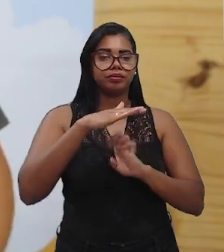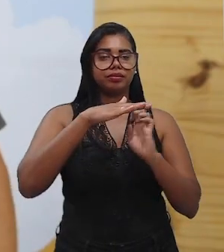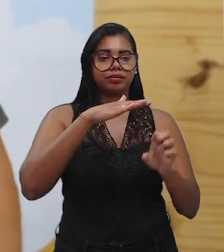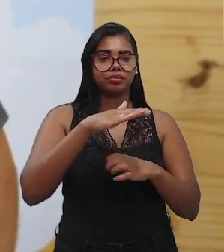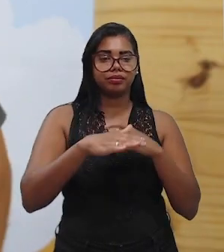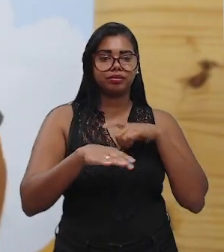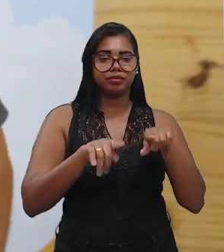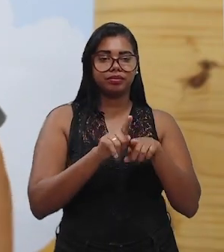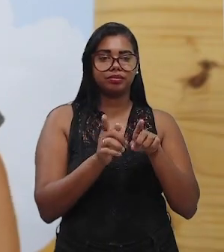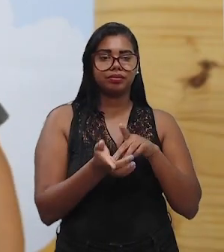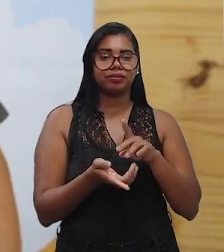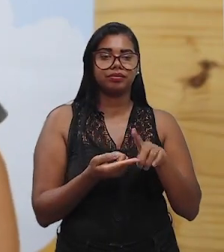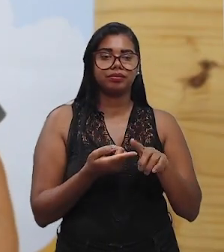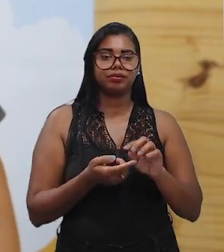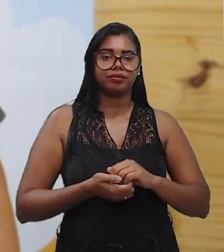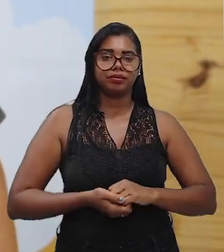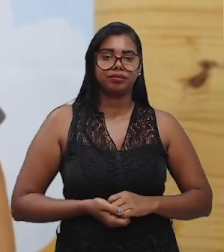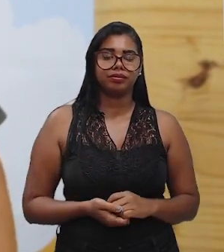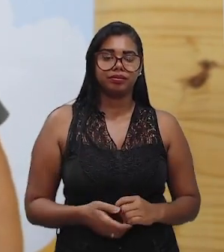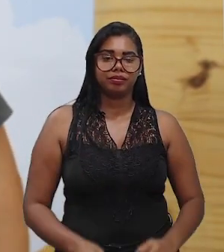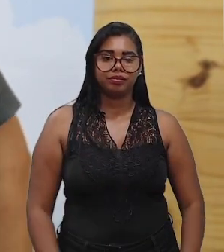manter.